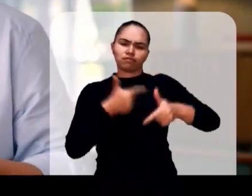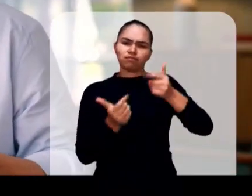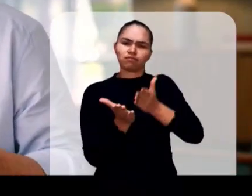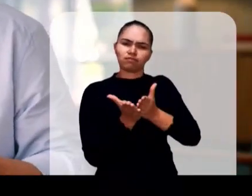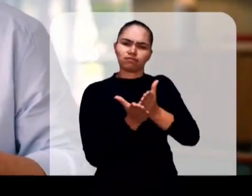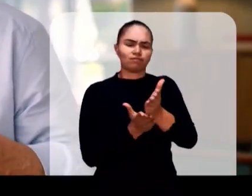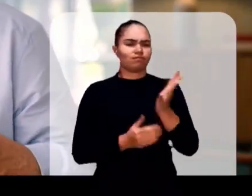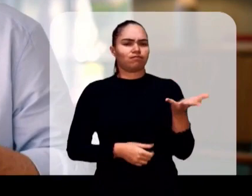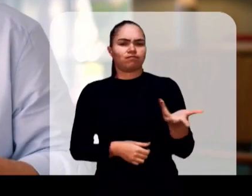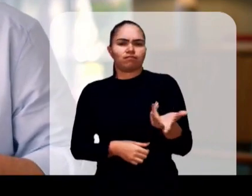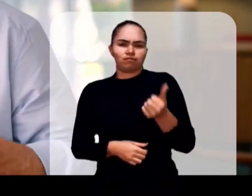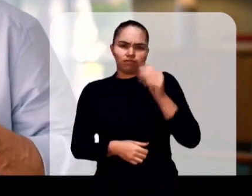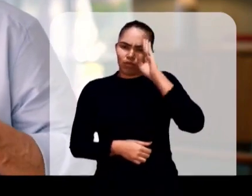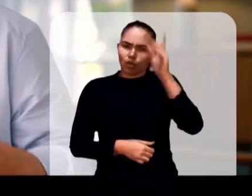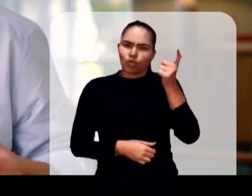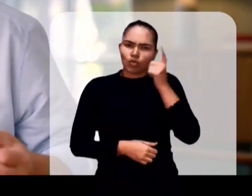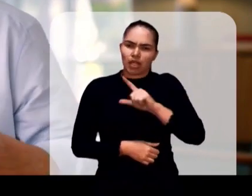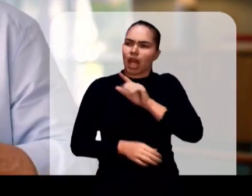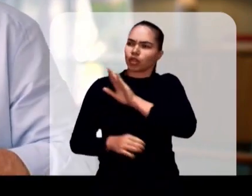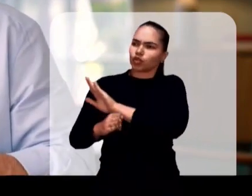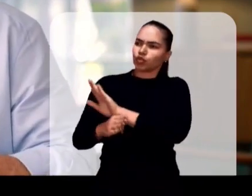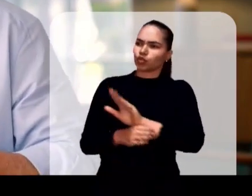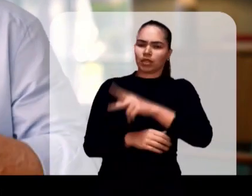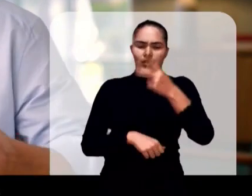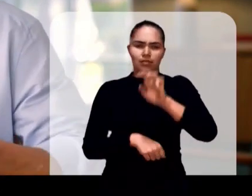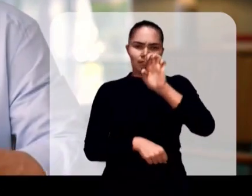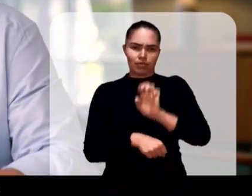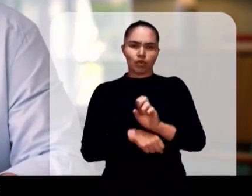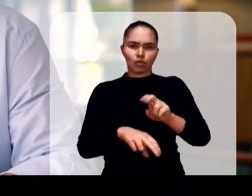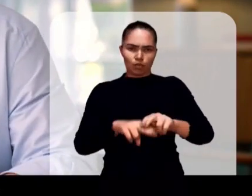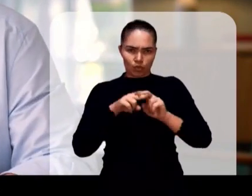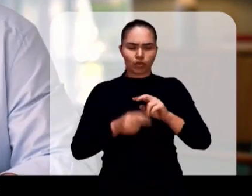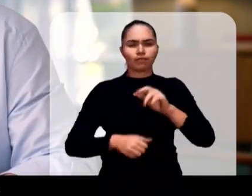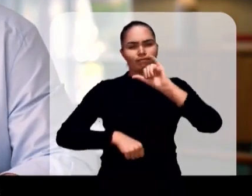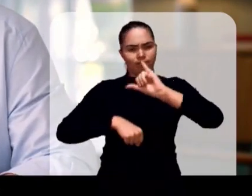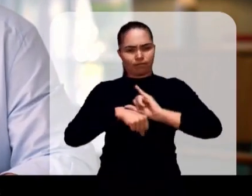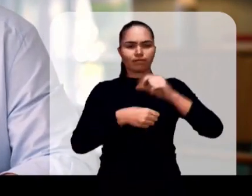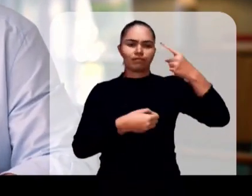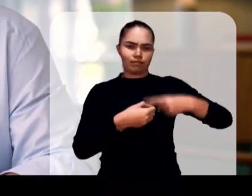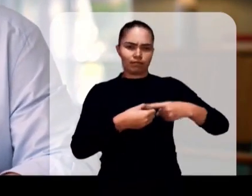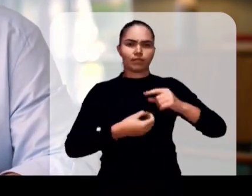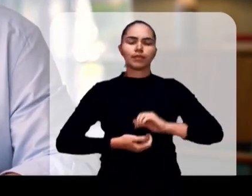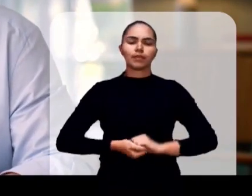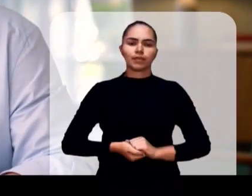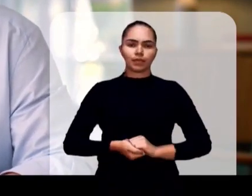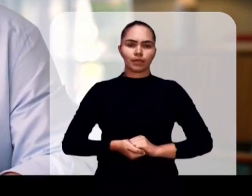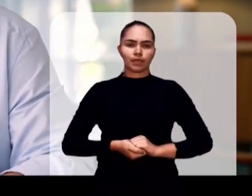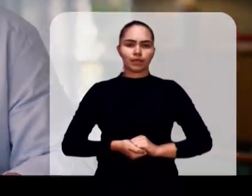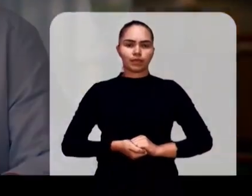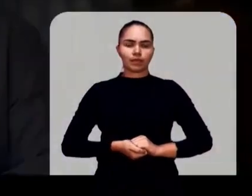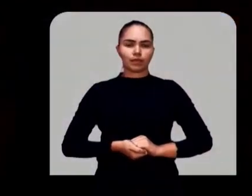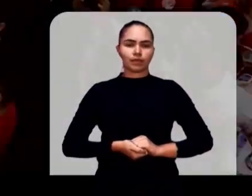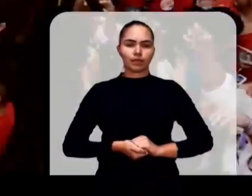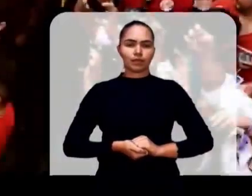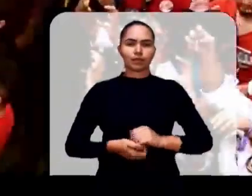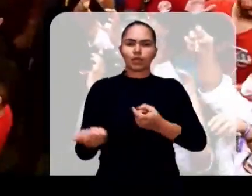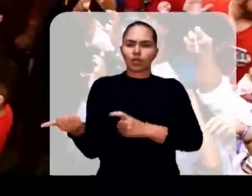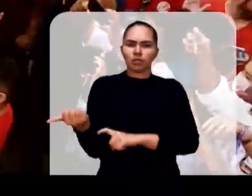pessoa certa para dar continuidade a esse grande trabalho que tanto beneficiou os cearenses na capital e no